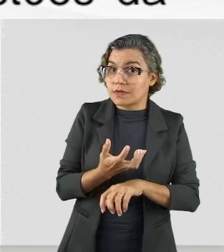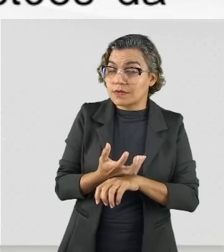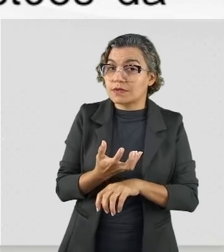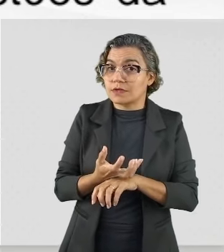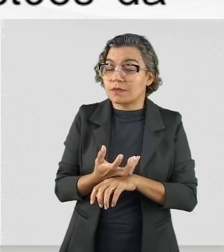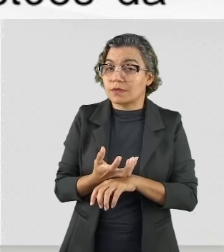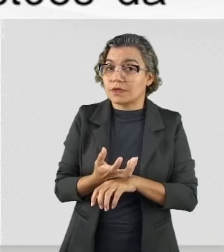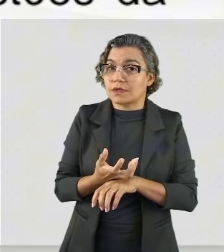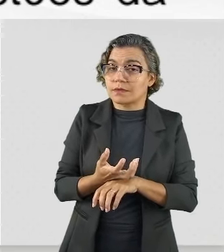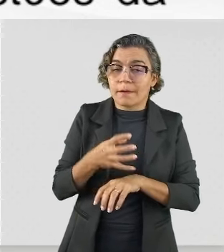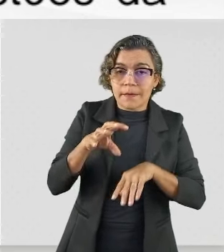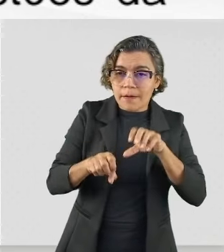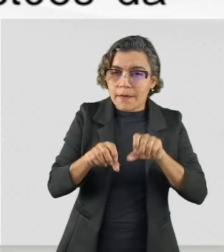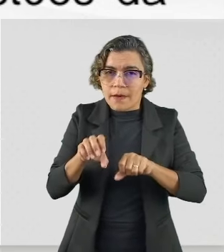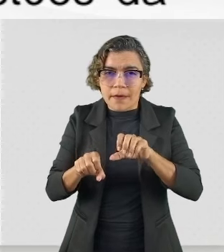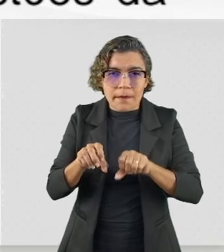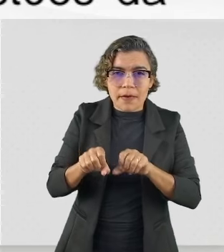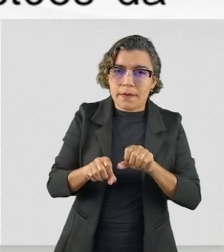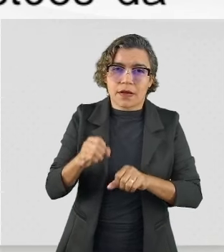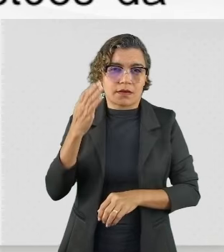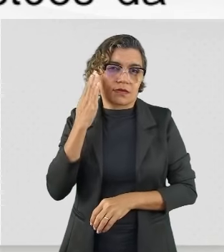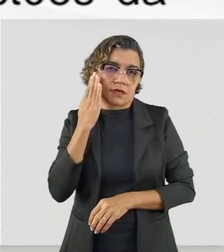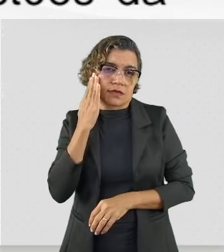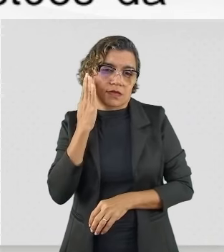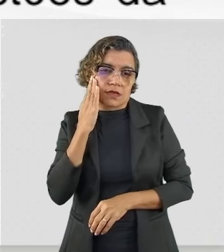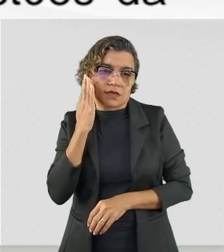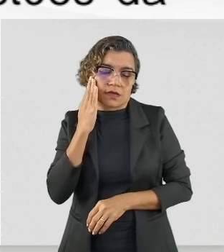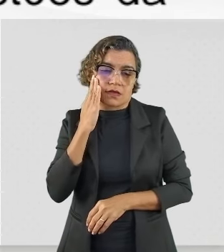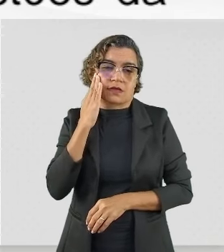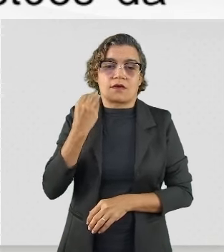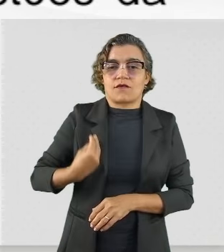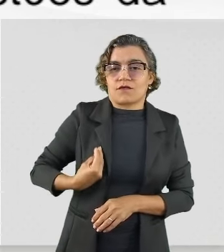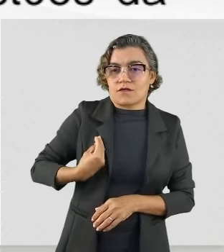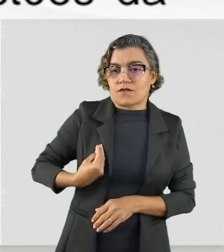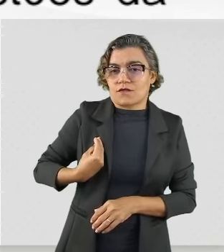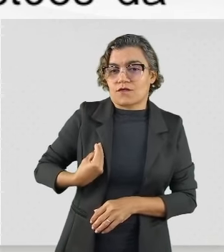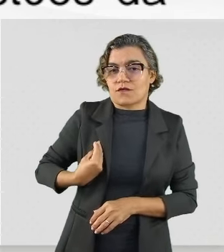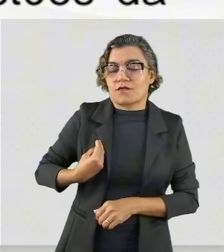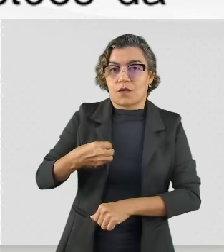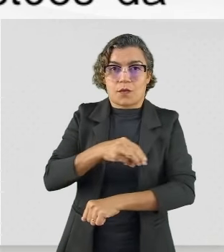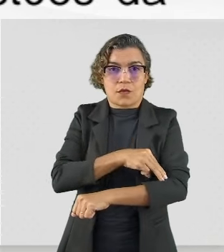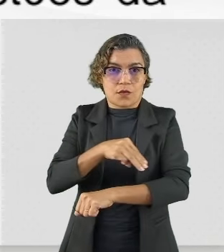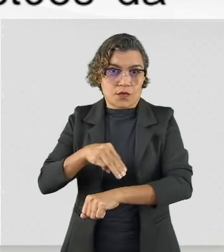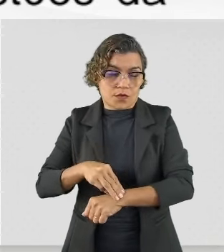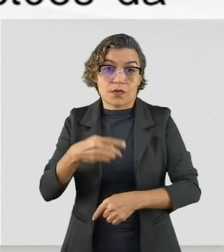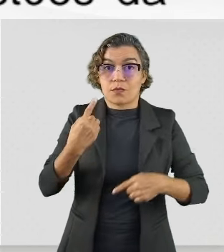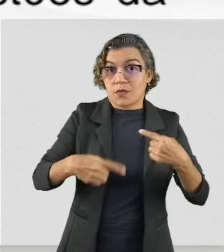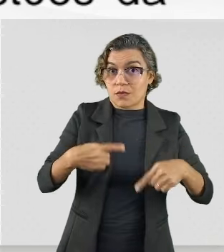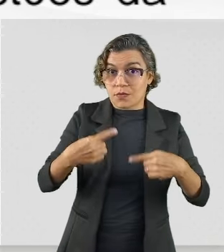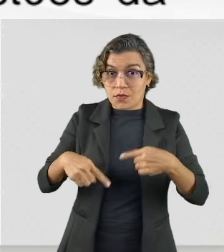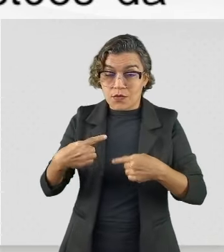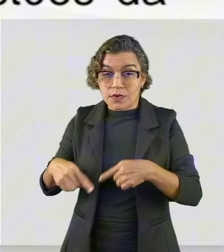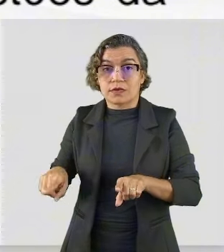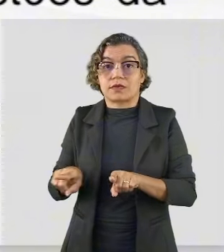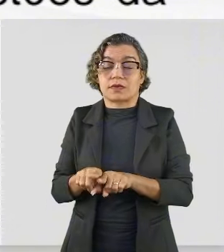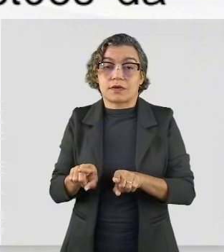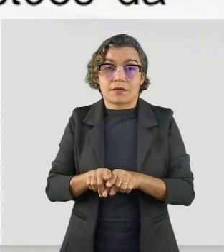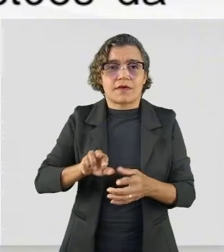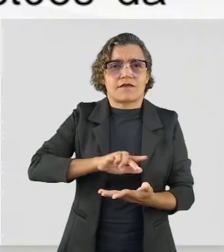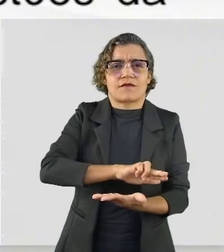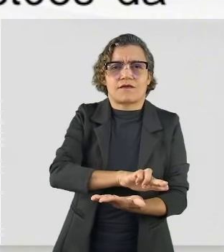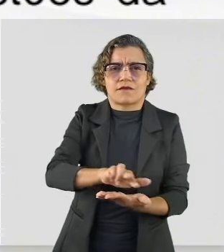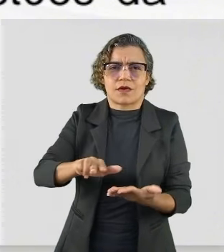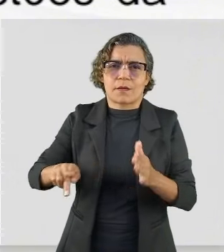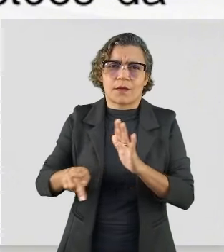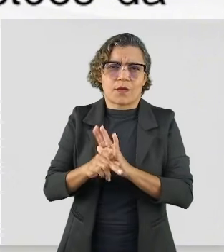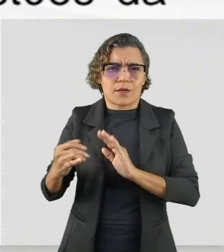as questões fundamentais sobre a existência, o conhecimento, a moralidade, a política e outros aspectos essenciais